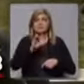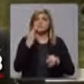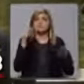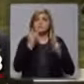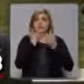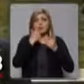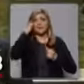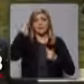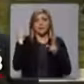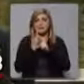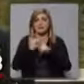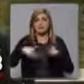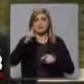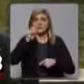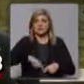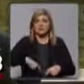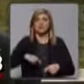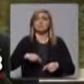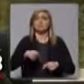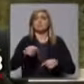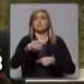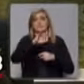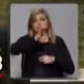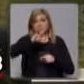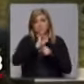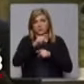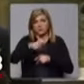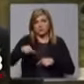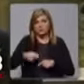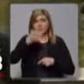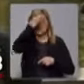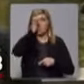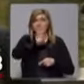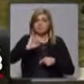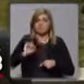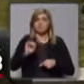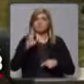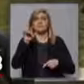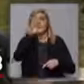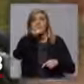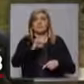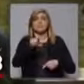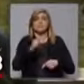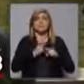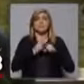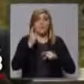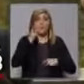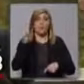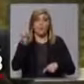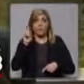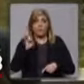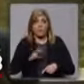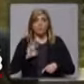ideas. It will also be the occasion for the member states to say what they think about it, and for the Greek ministers to hear and